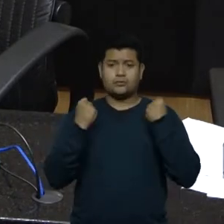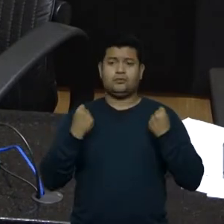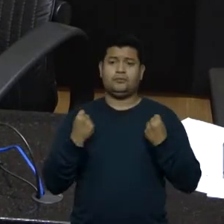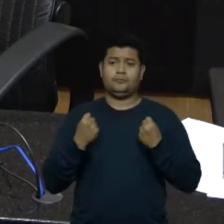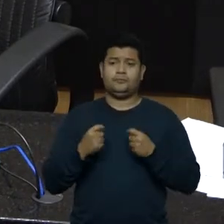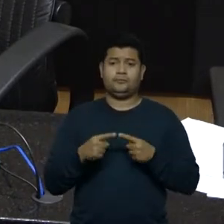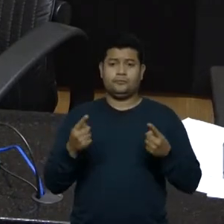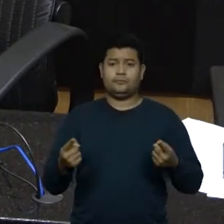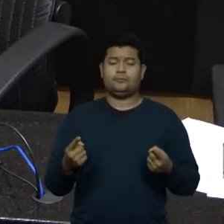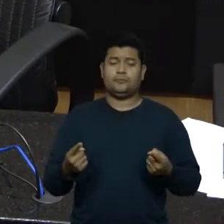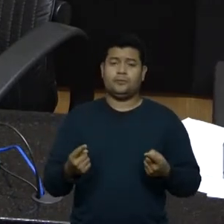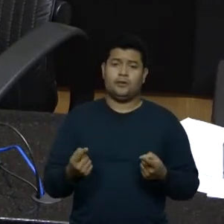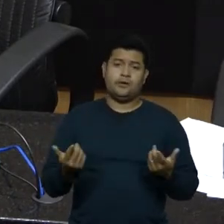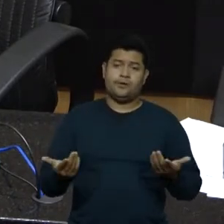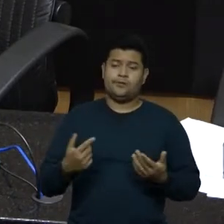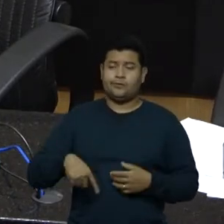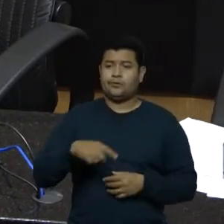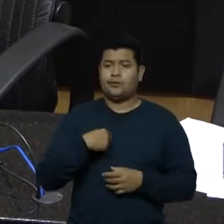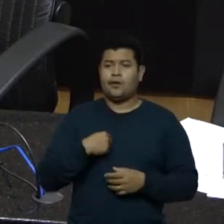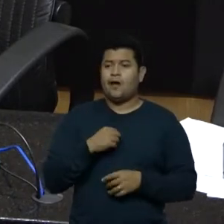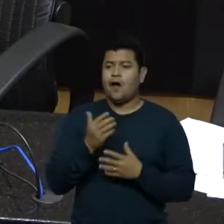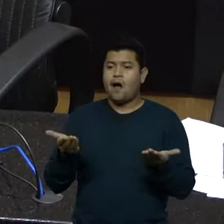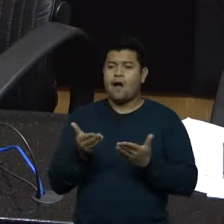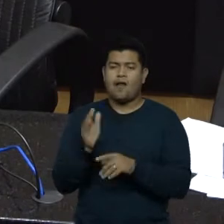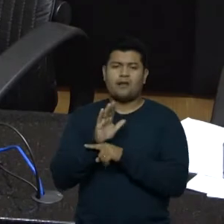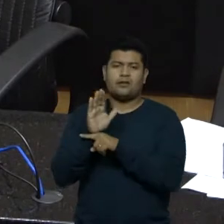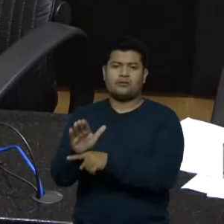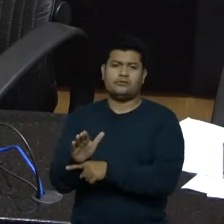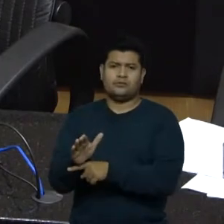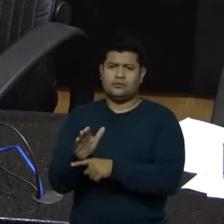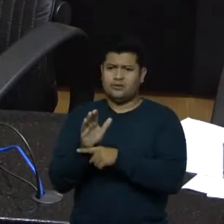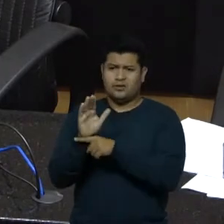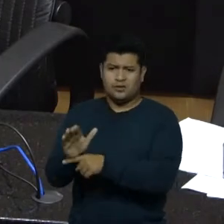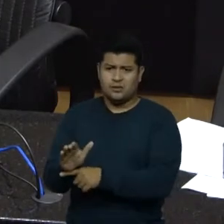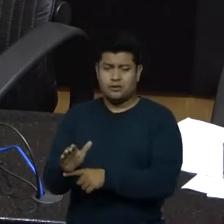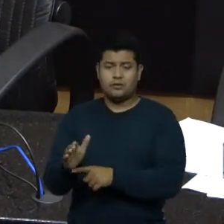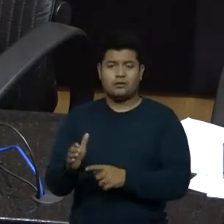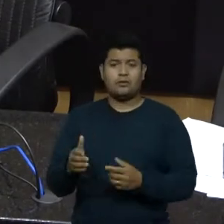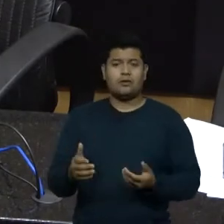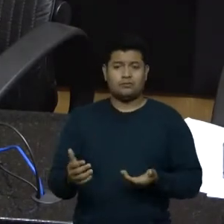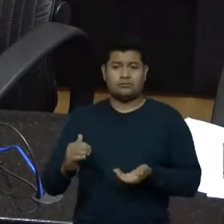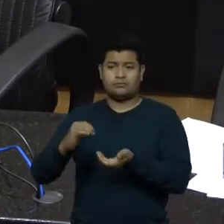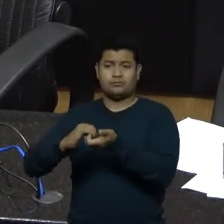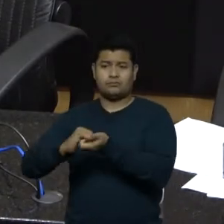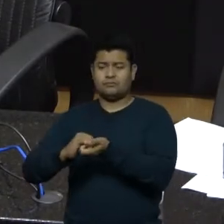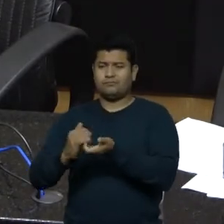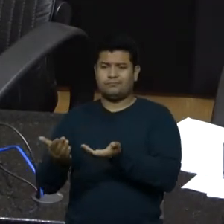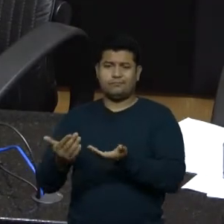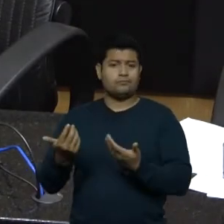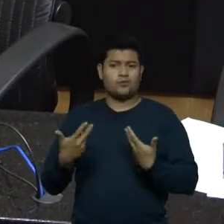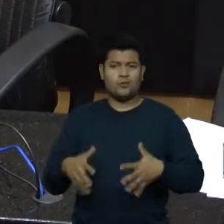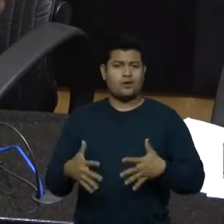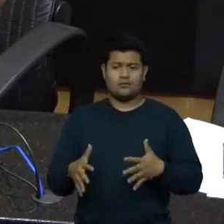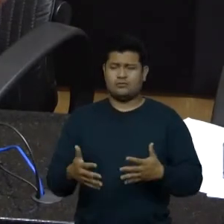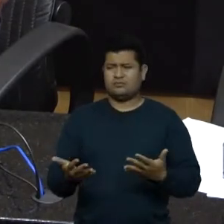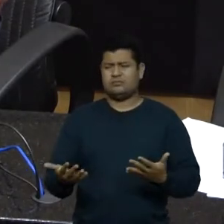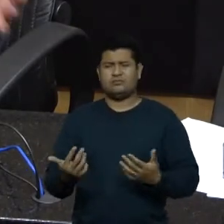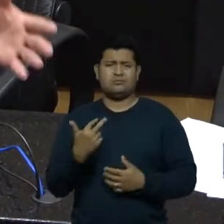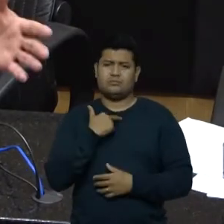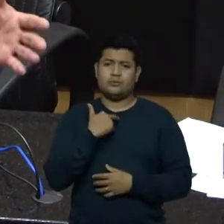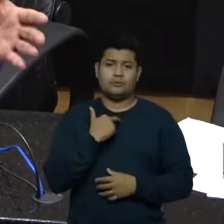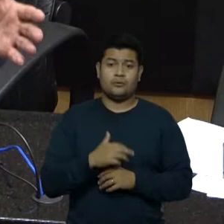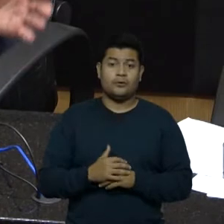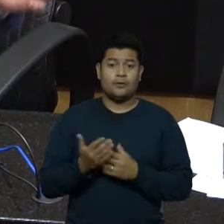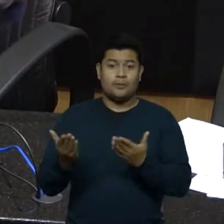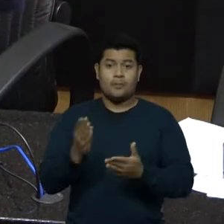uma razão lógica para gente não ajudar para não dar uma mão O que é os